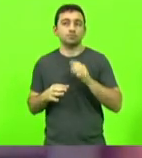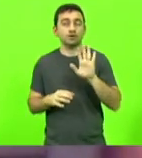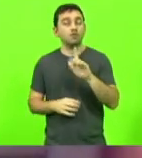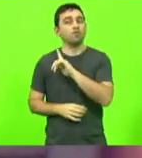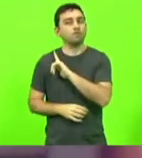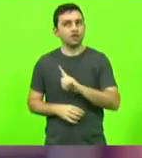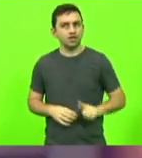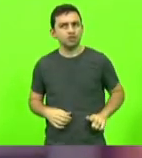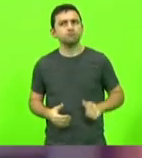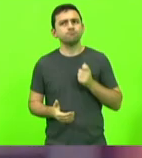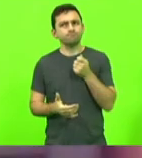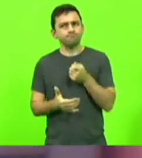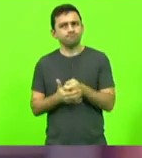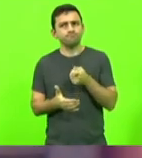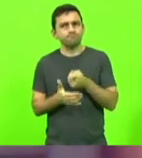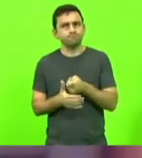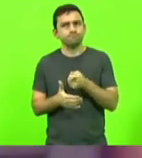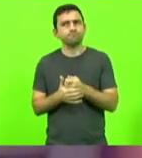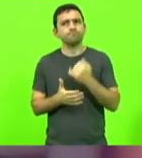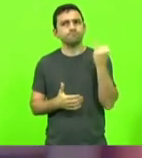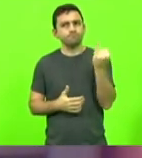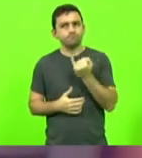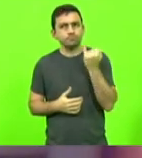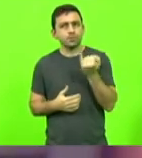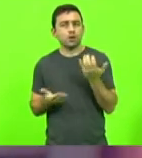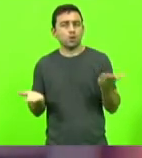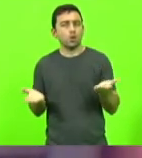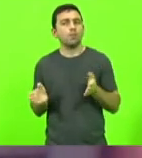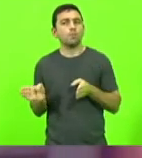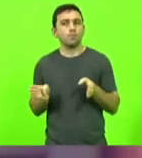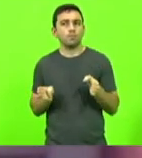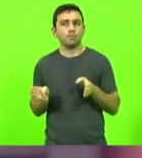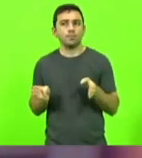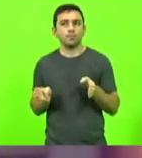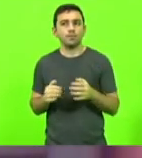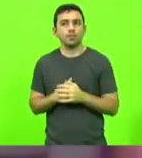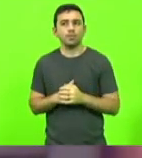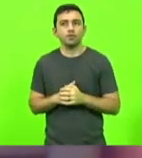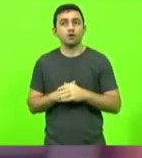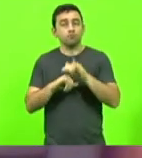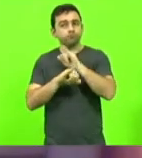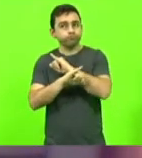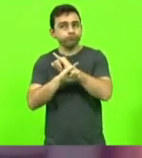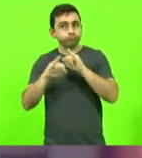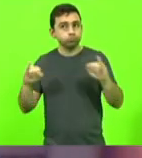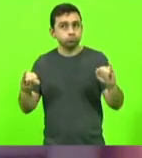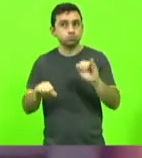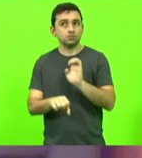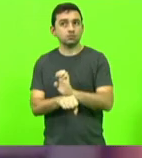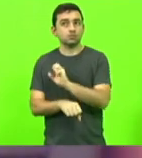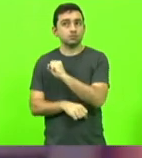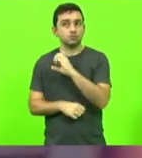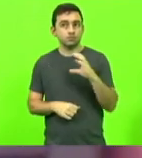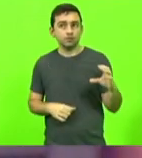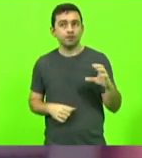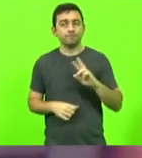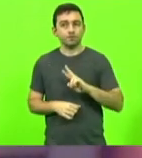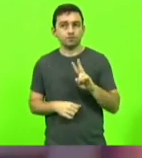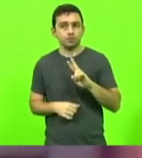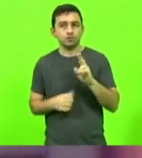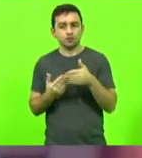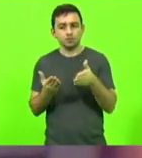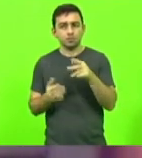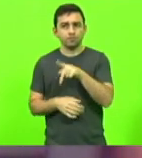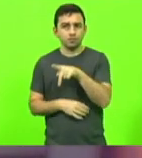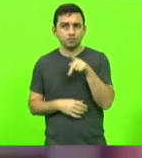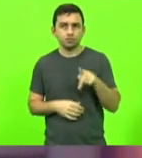a obrigação, neste momento que fez um anúncio para o Estado, de ter valorizado os